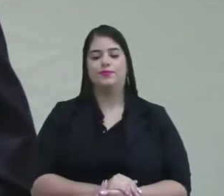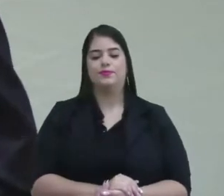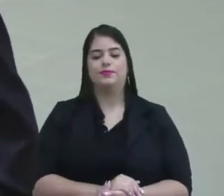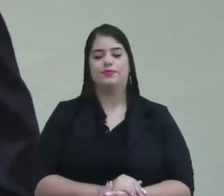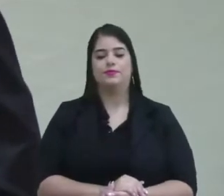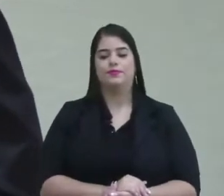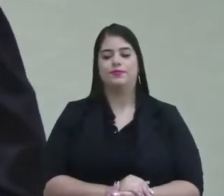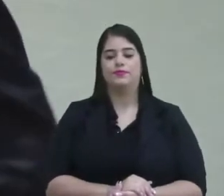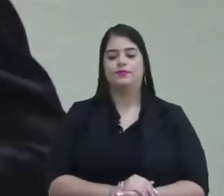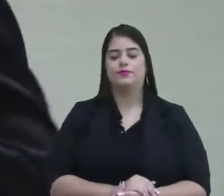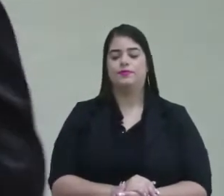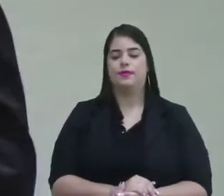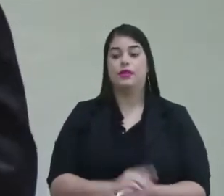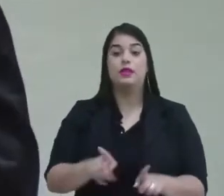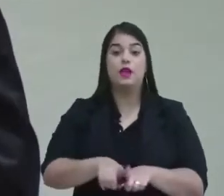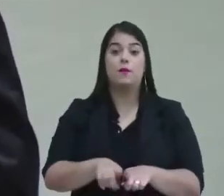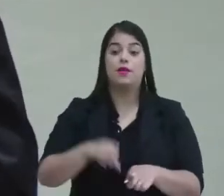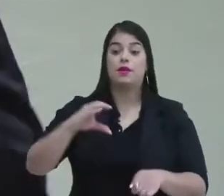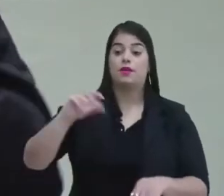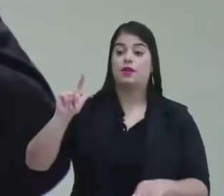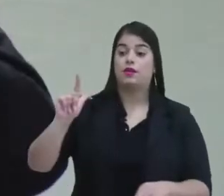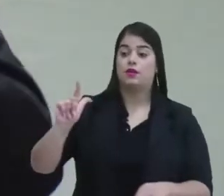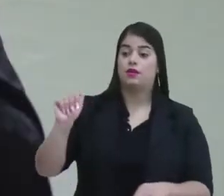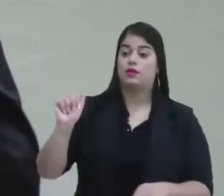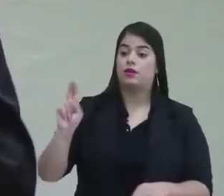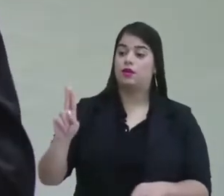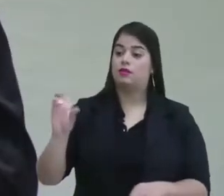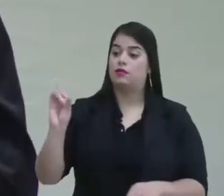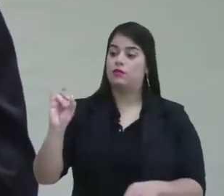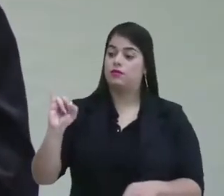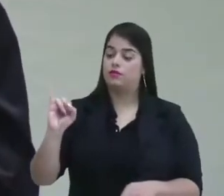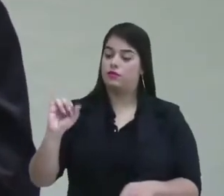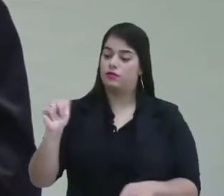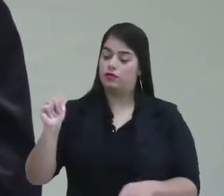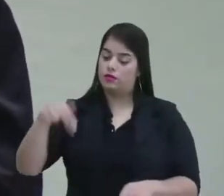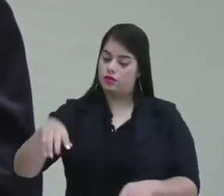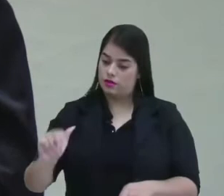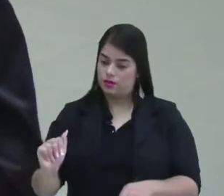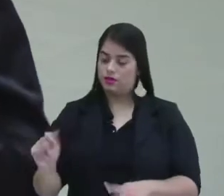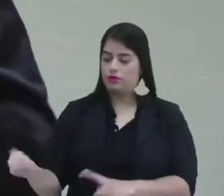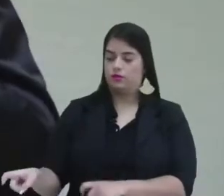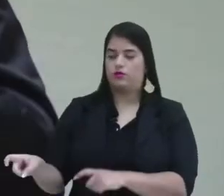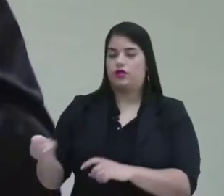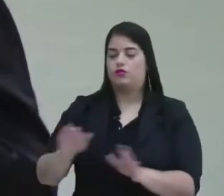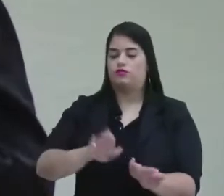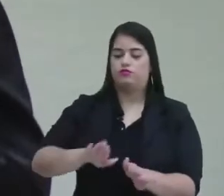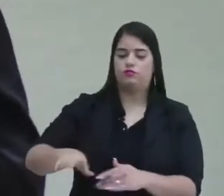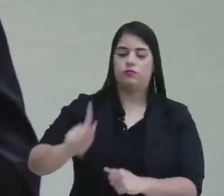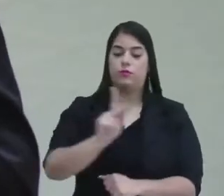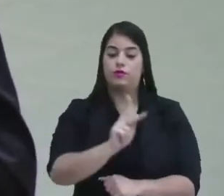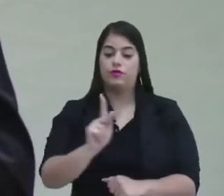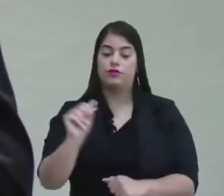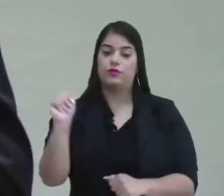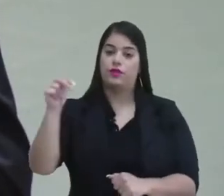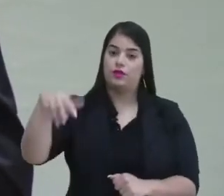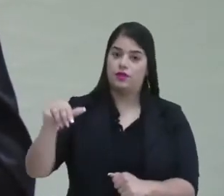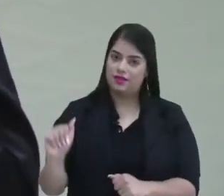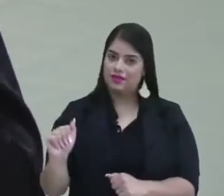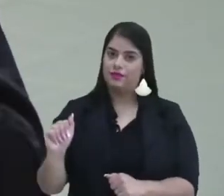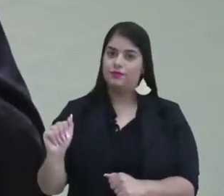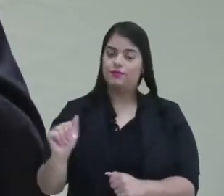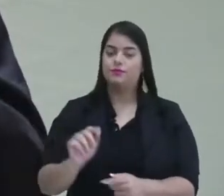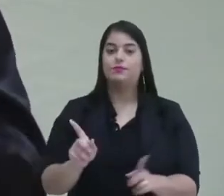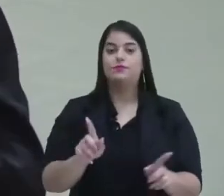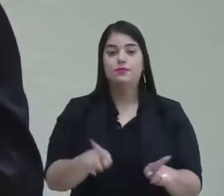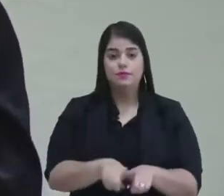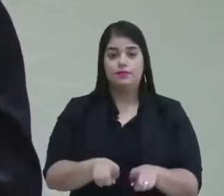ensino médio, a Claudiana Cordeiro, lá do sítio Sudré, a professora Ana Celina,